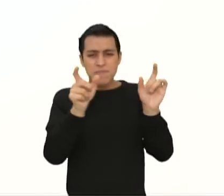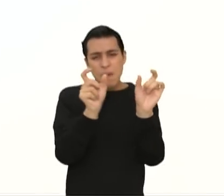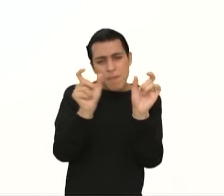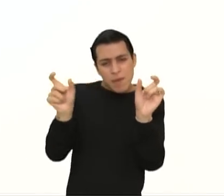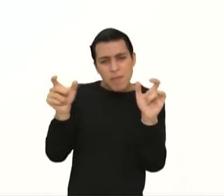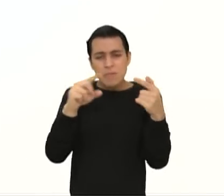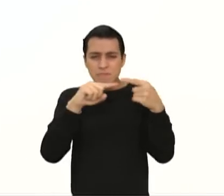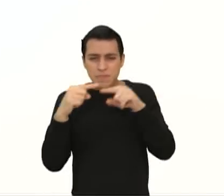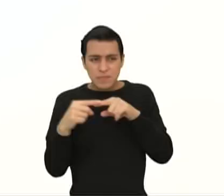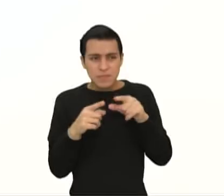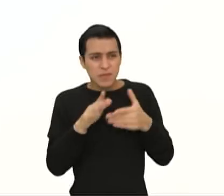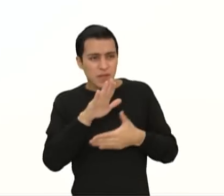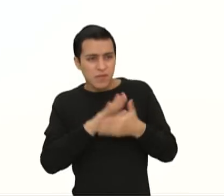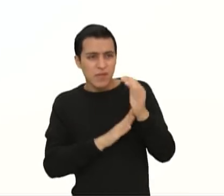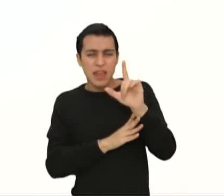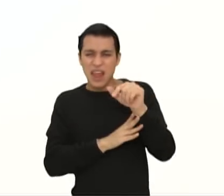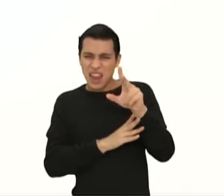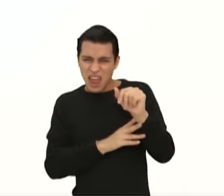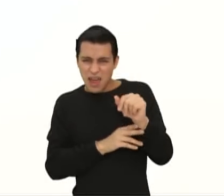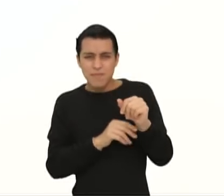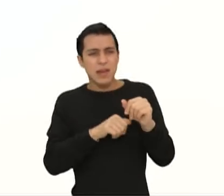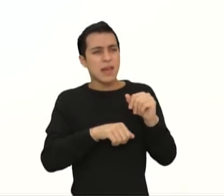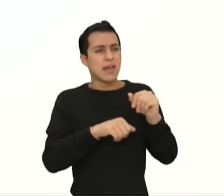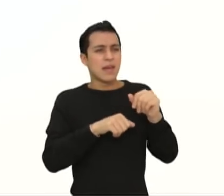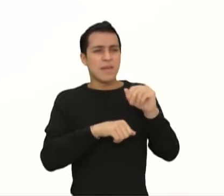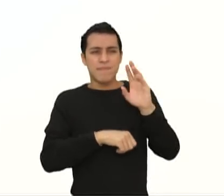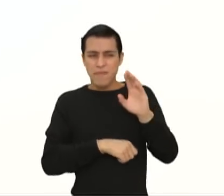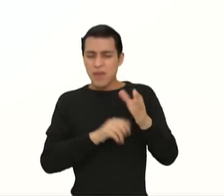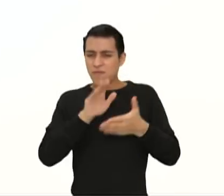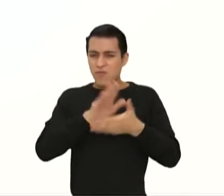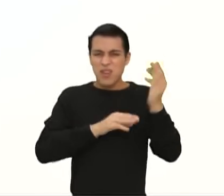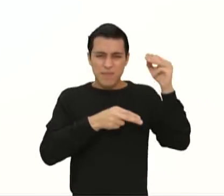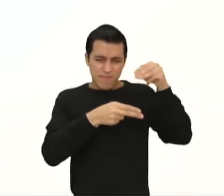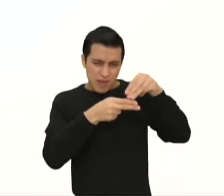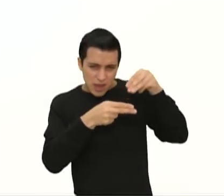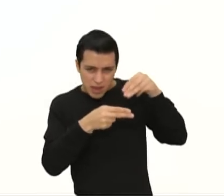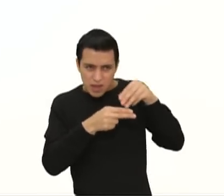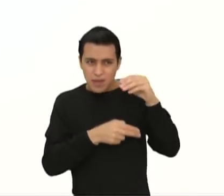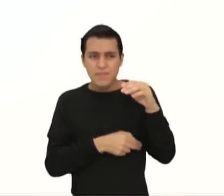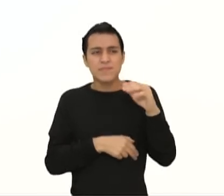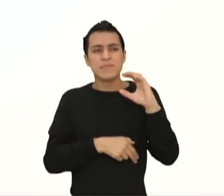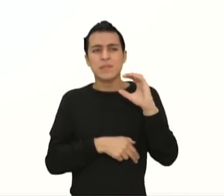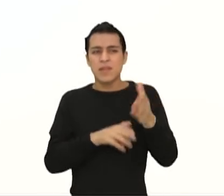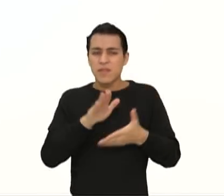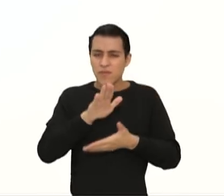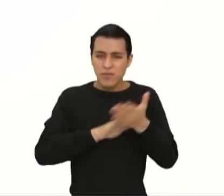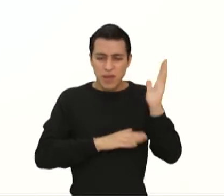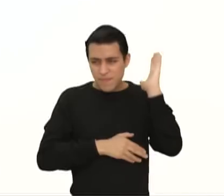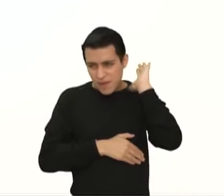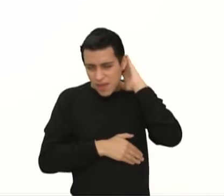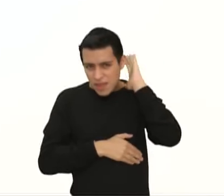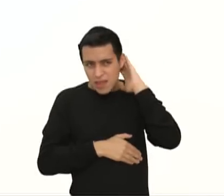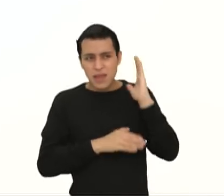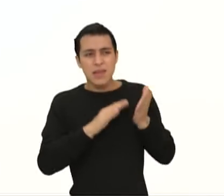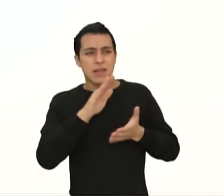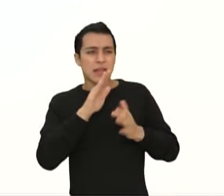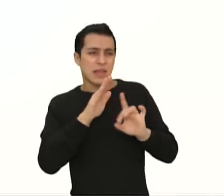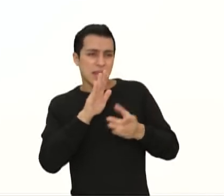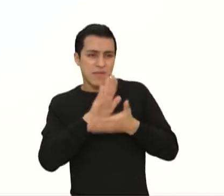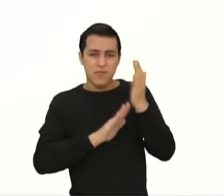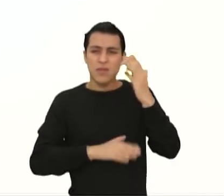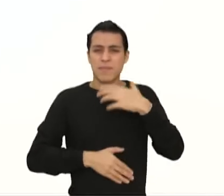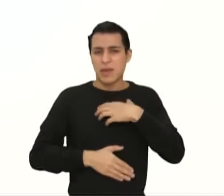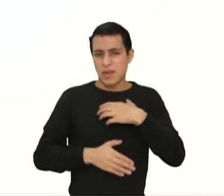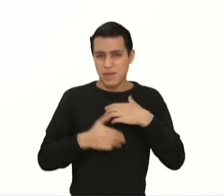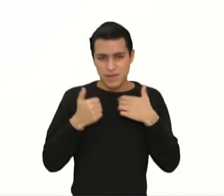A, fui a Lapa. Letra B, fui a Maringá. Letra C, fui a Belém. Letra D, fui a